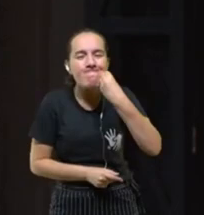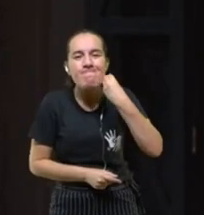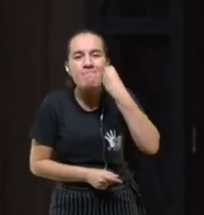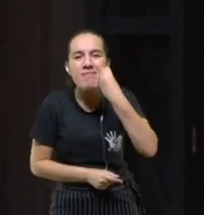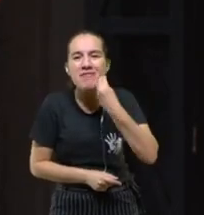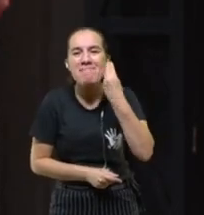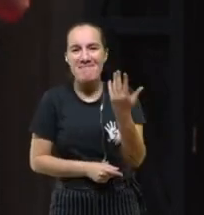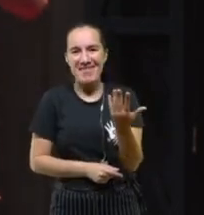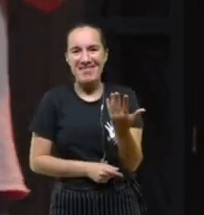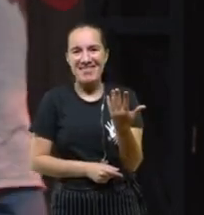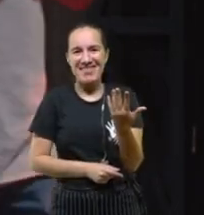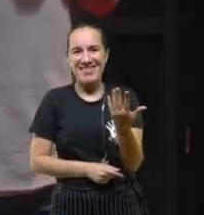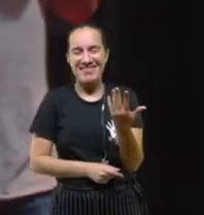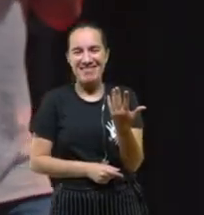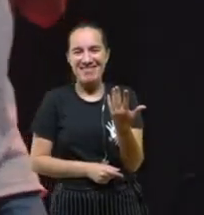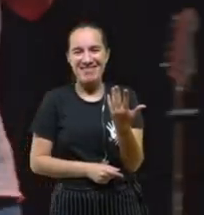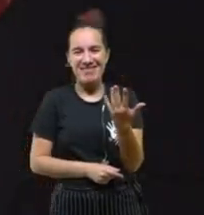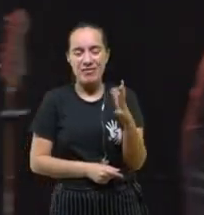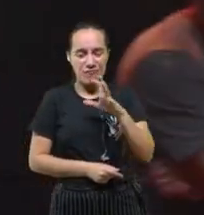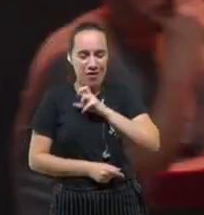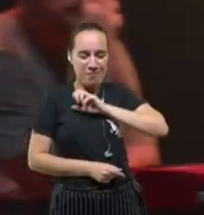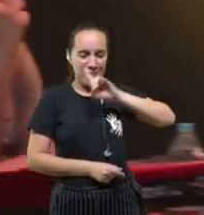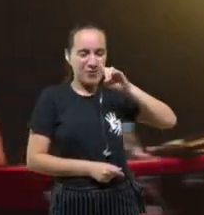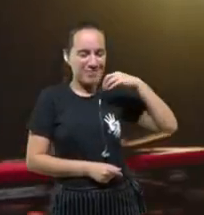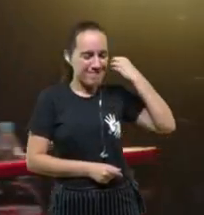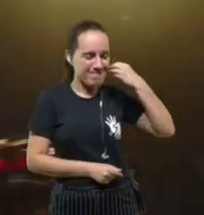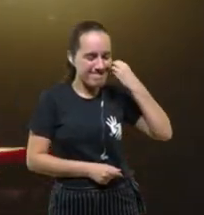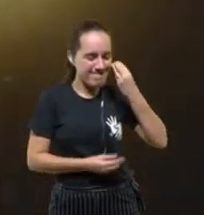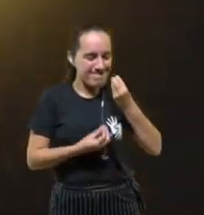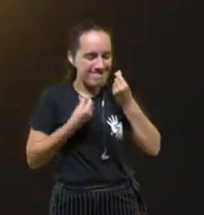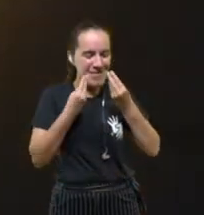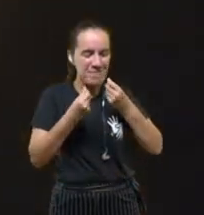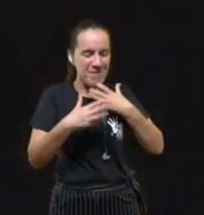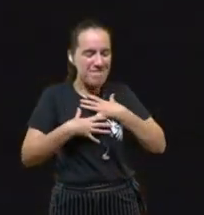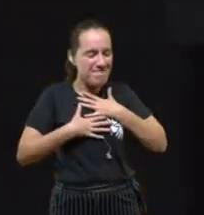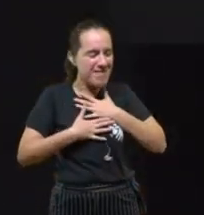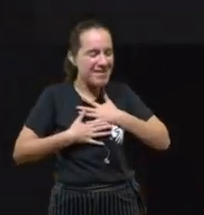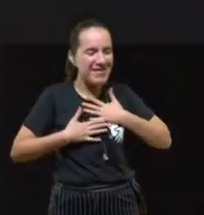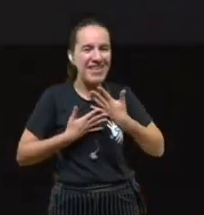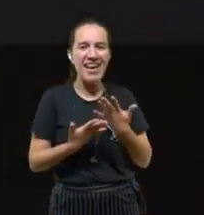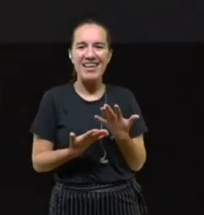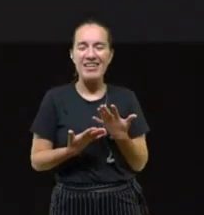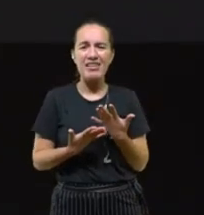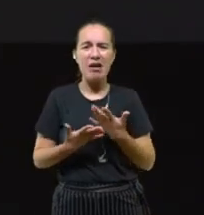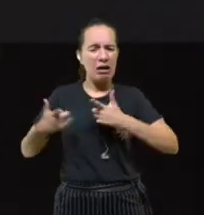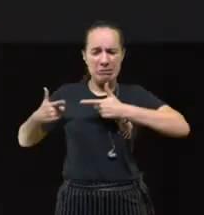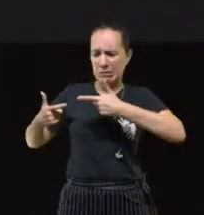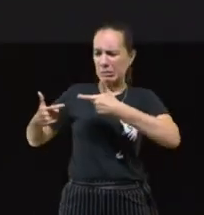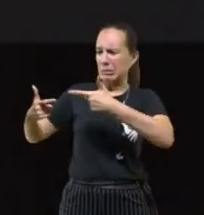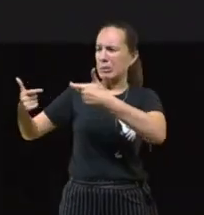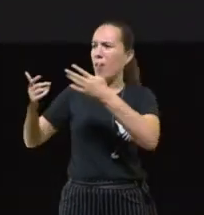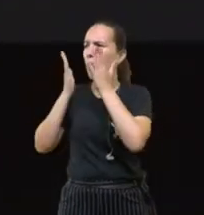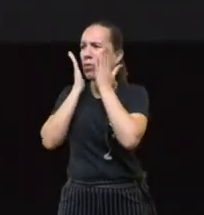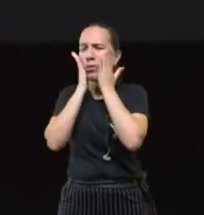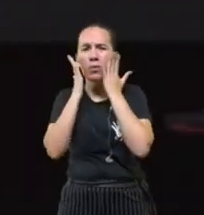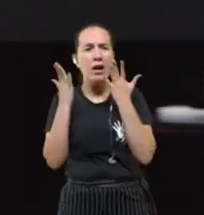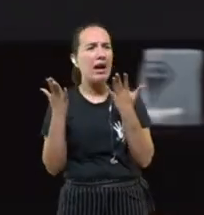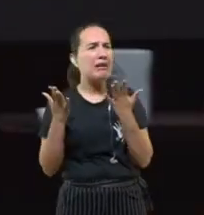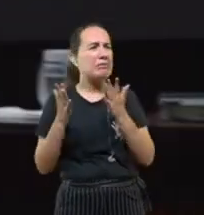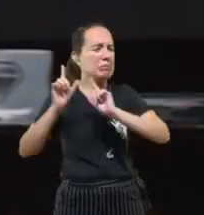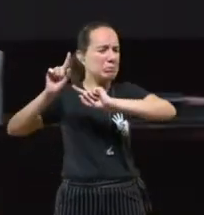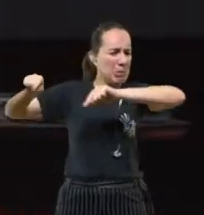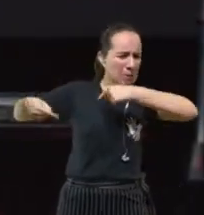É assim. Seja lá o que for, se vem guerra, se vem